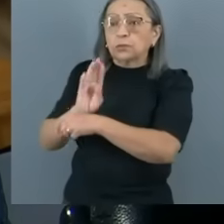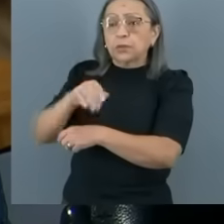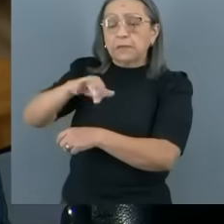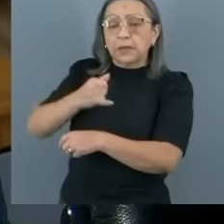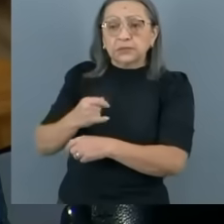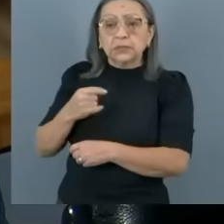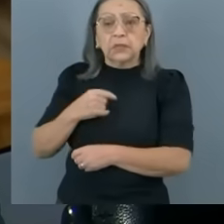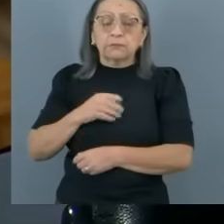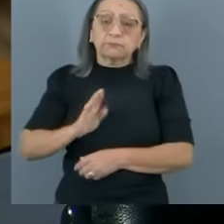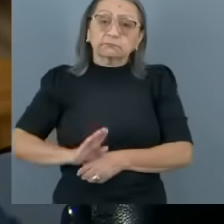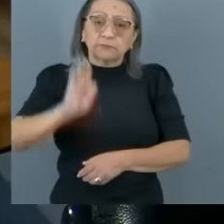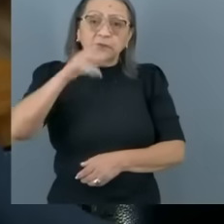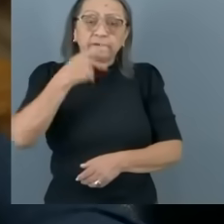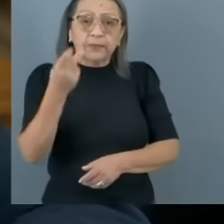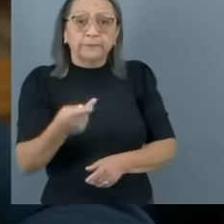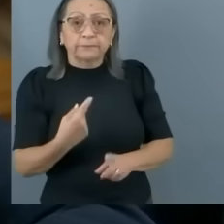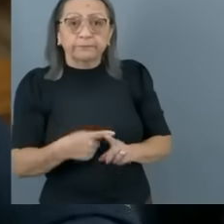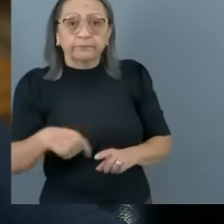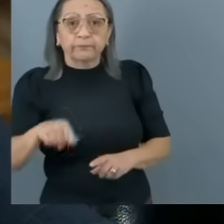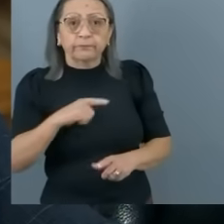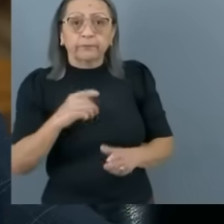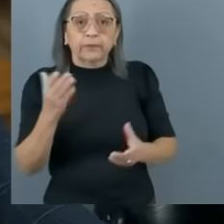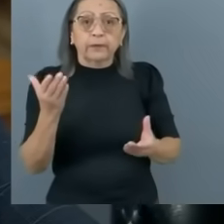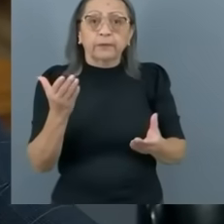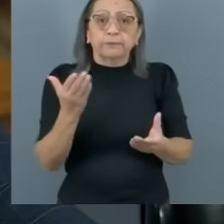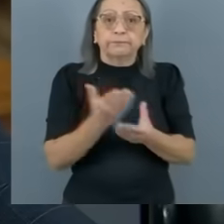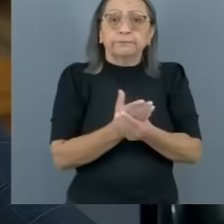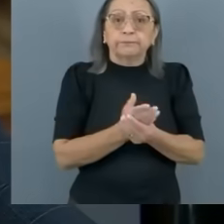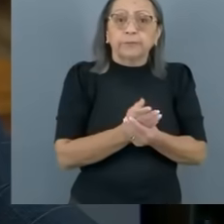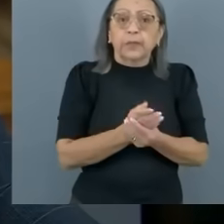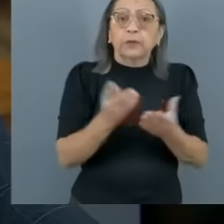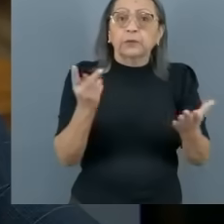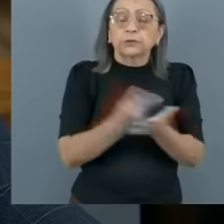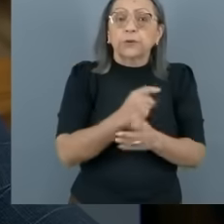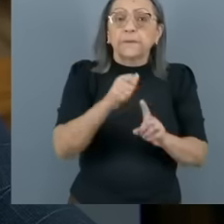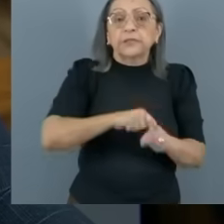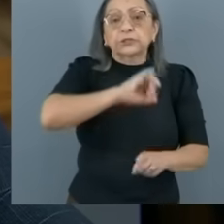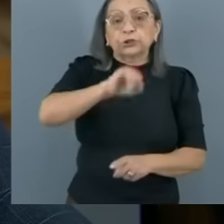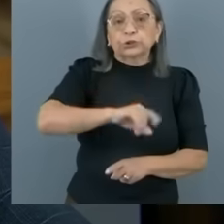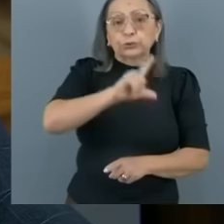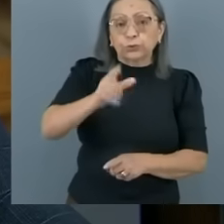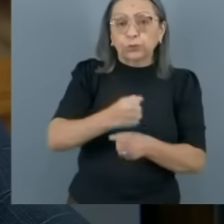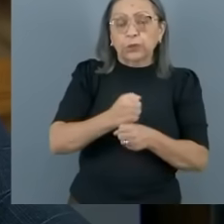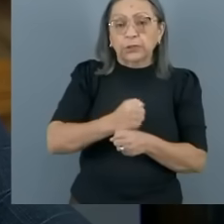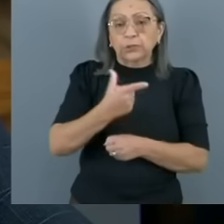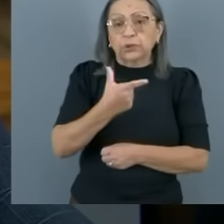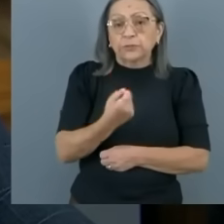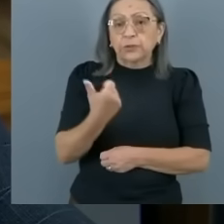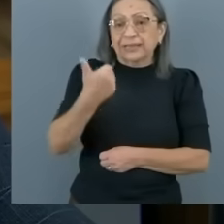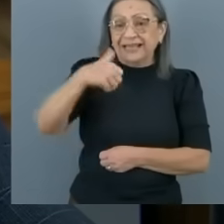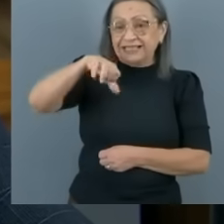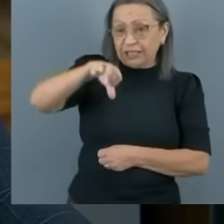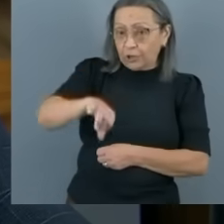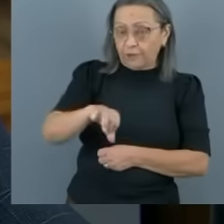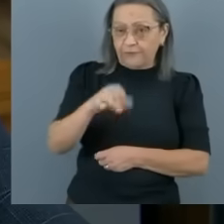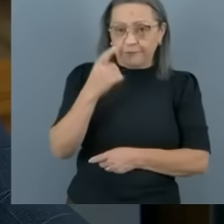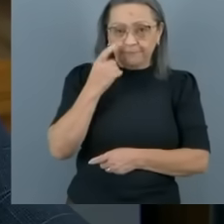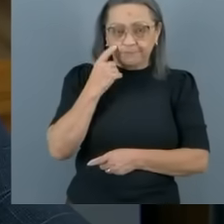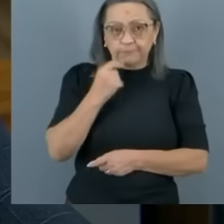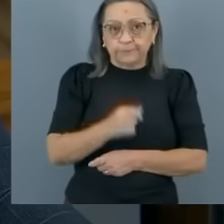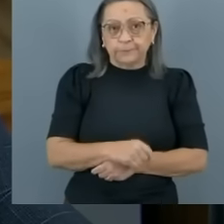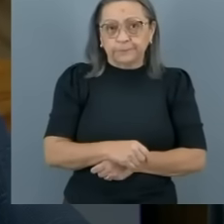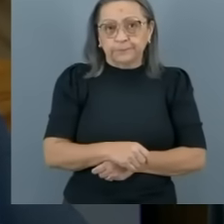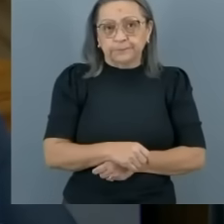Porque essa ação aconteceu em julho de 2019. Preste atenção aqui a escolinha do senhor Marinho,